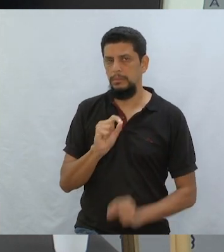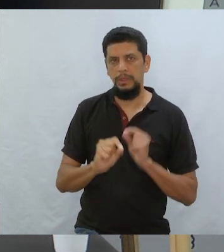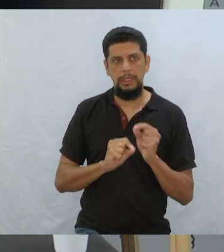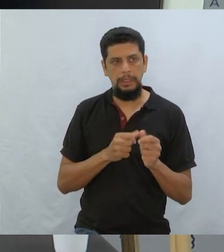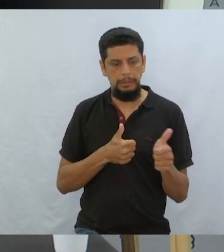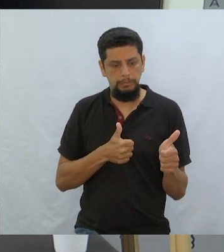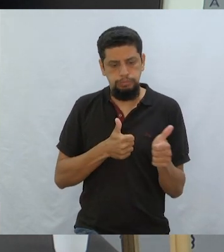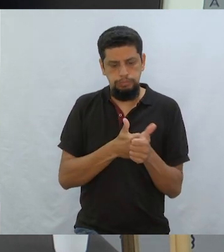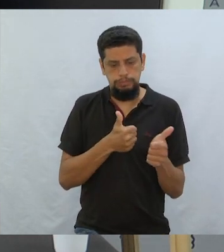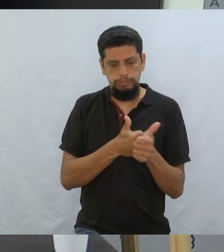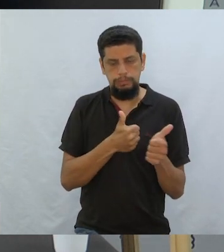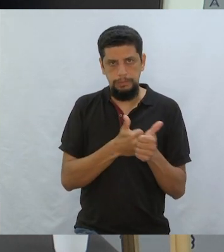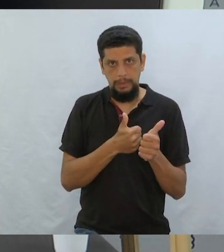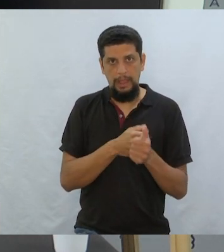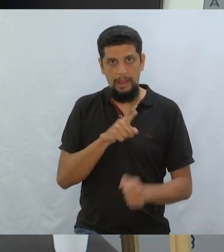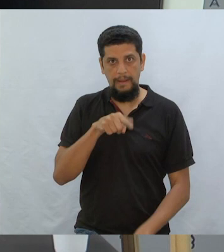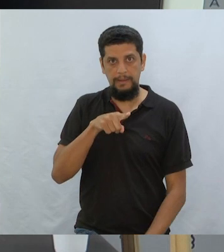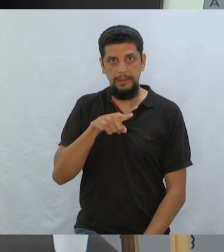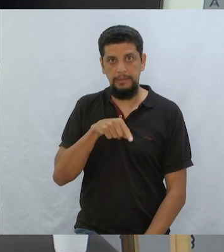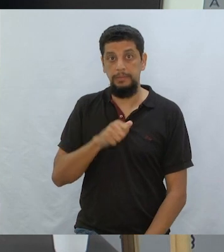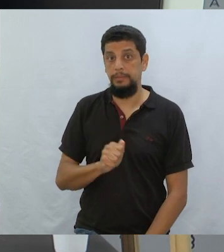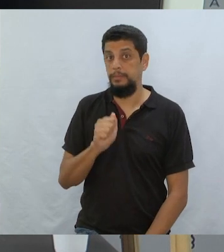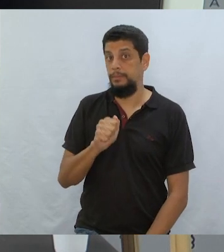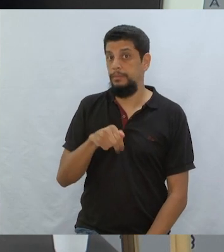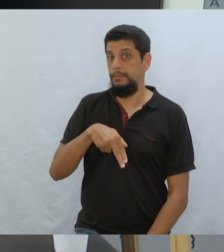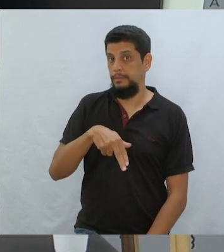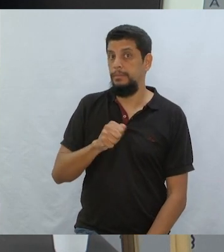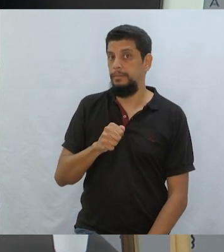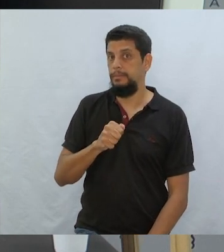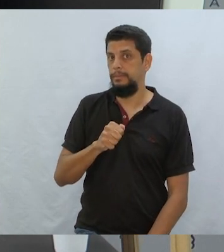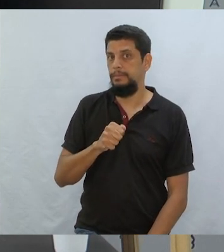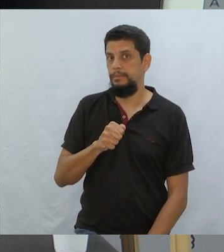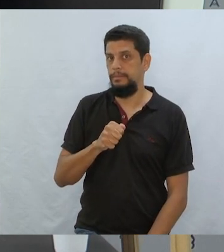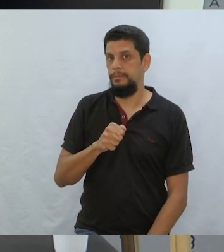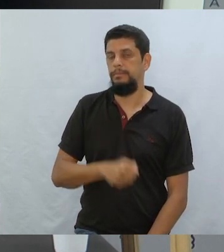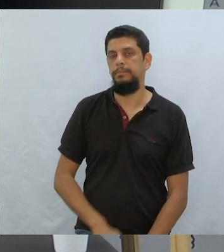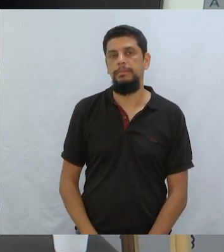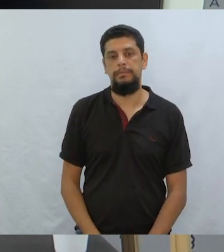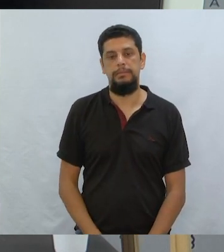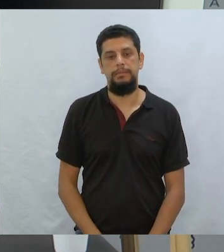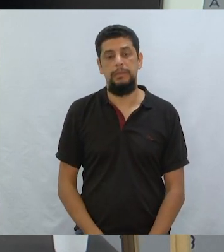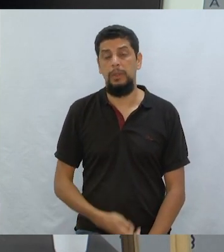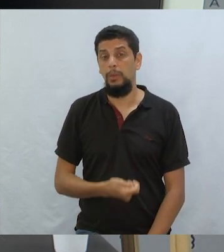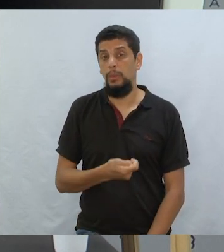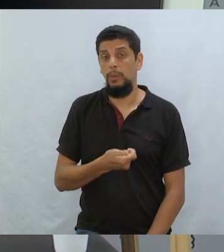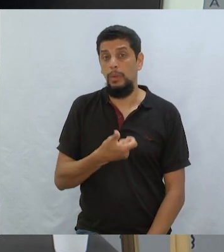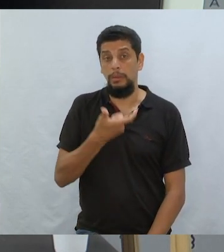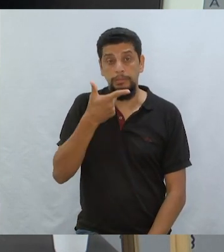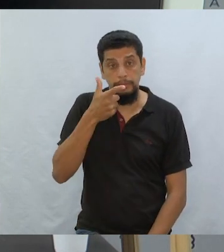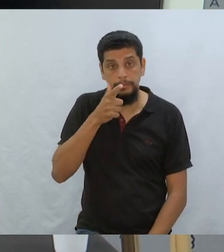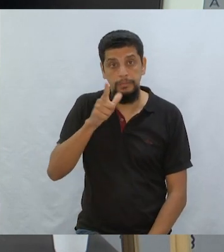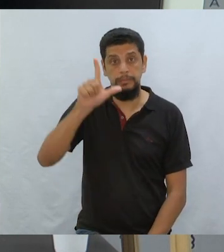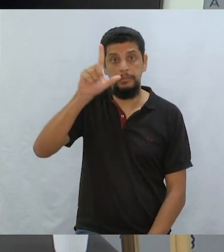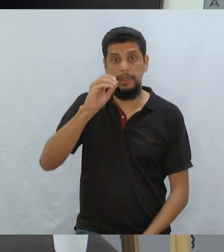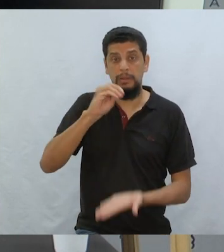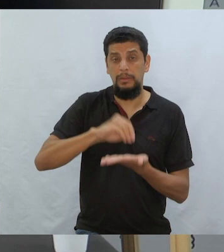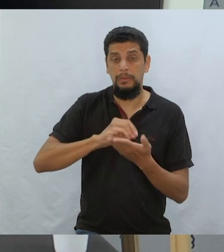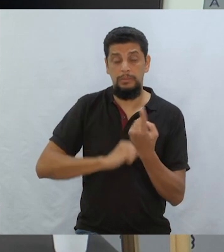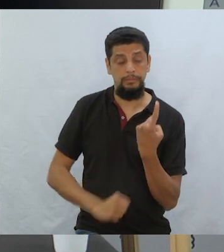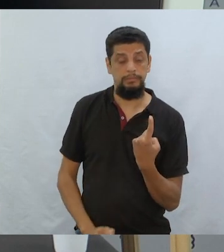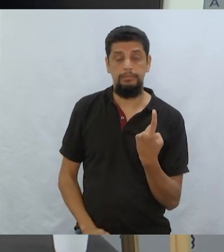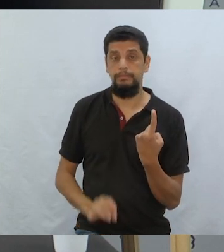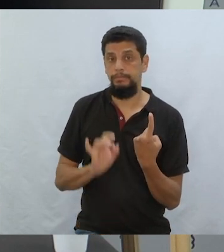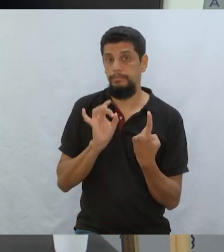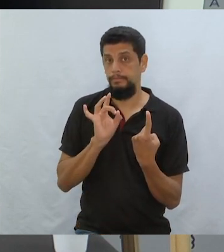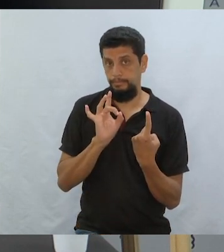se aproximou mais da quantidade de grampos foi a Ana. A Ana quase acertou, né? Faltou